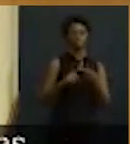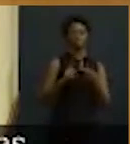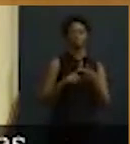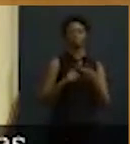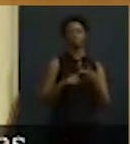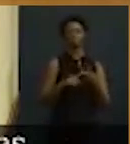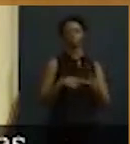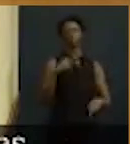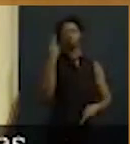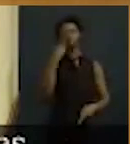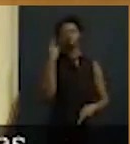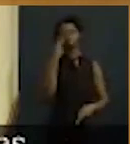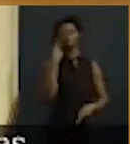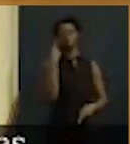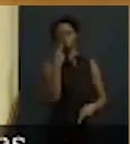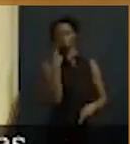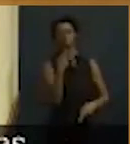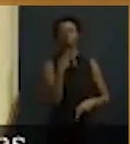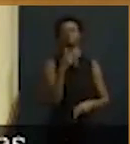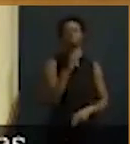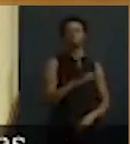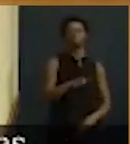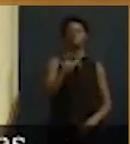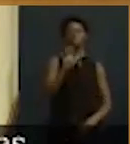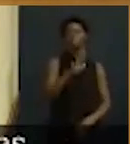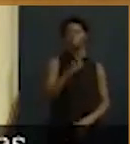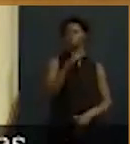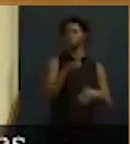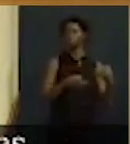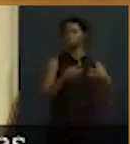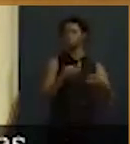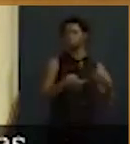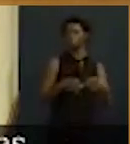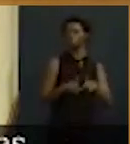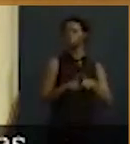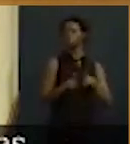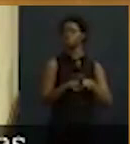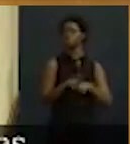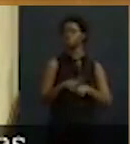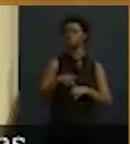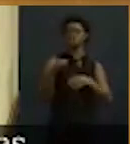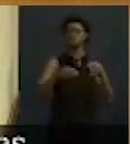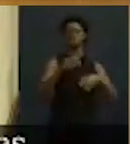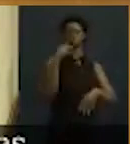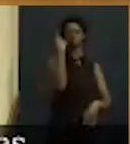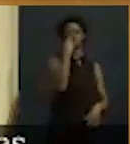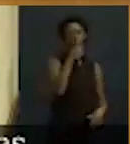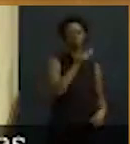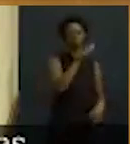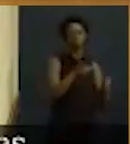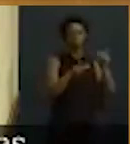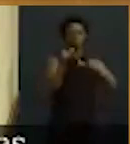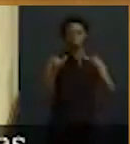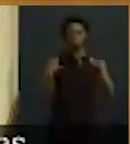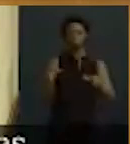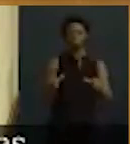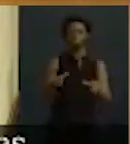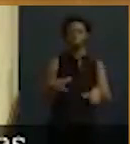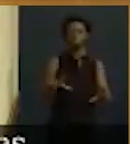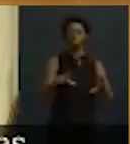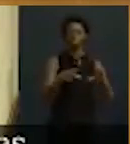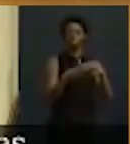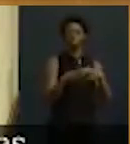Público, excelentíssimas Procuradoras de Justiça e excelentíssimos Procuradores de Justiça que compõem o